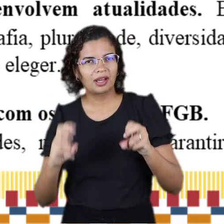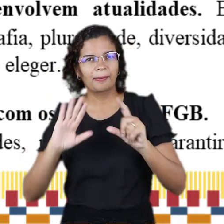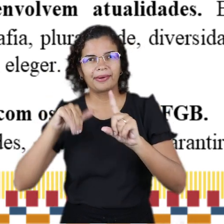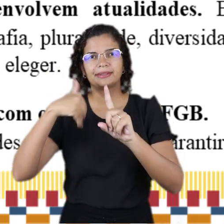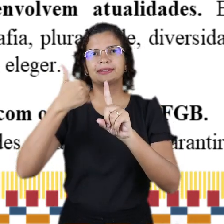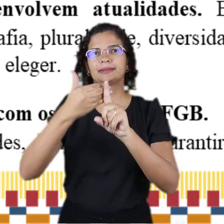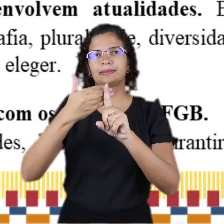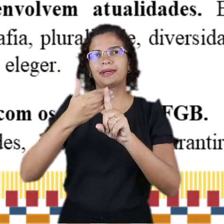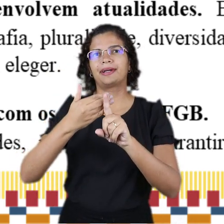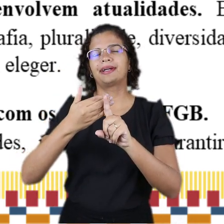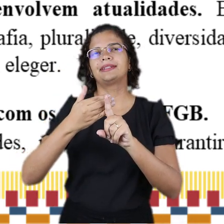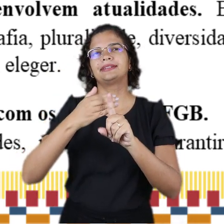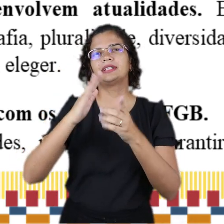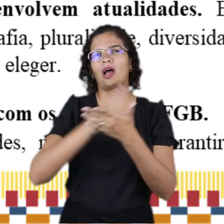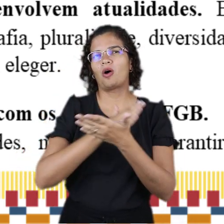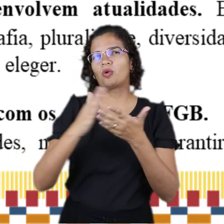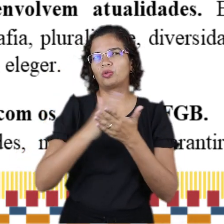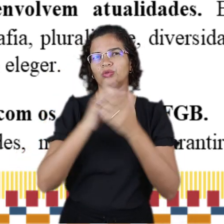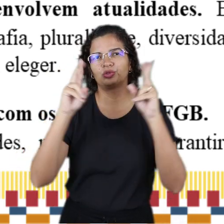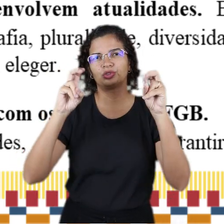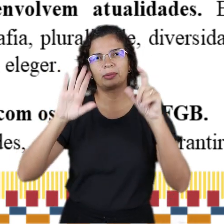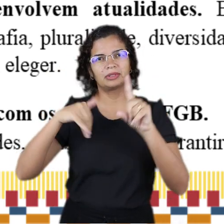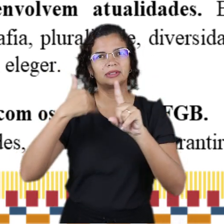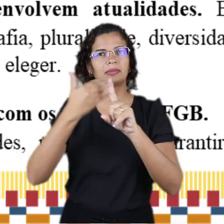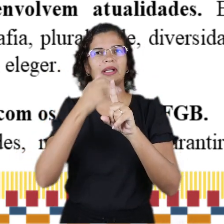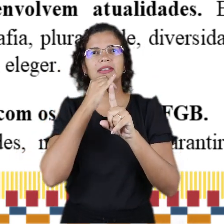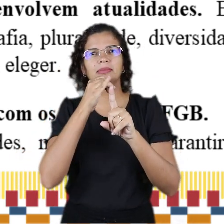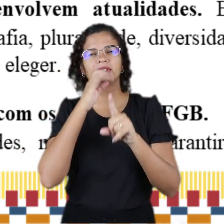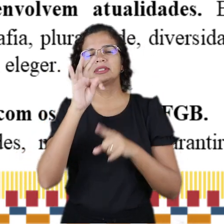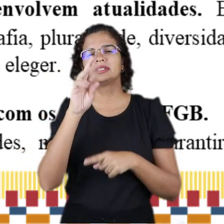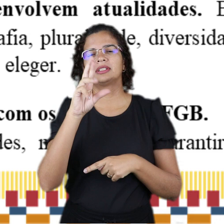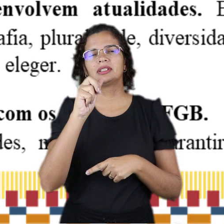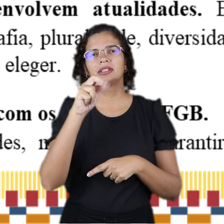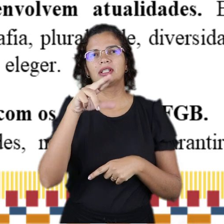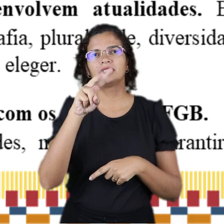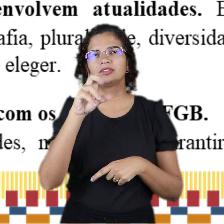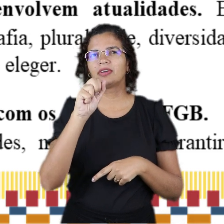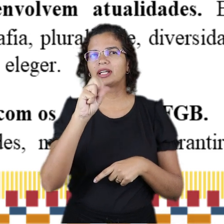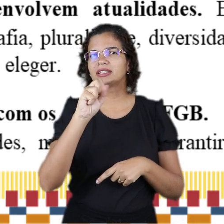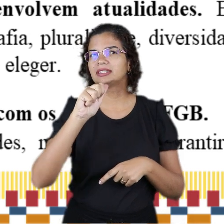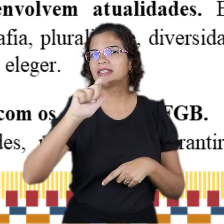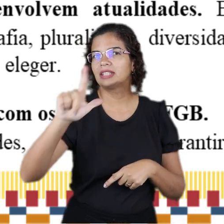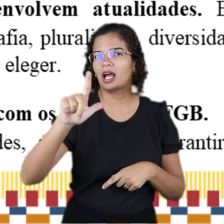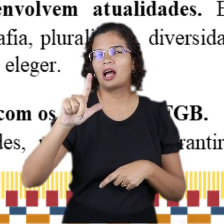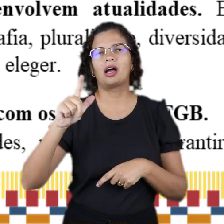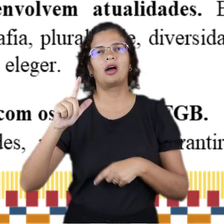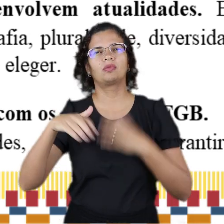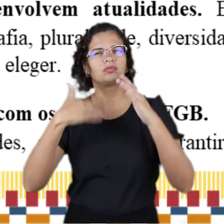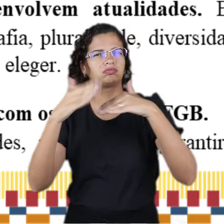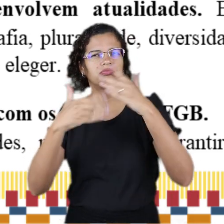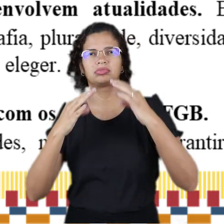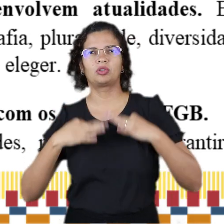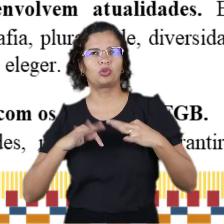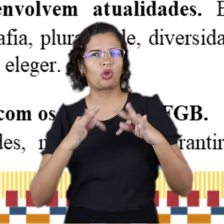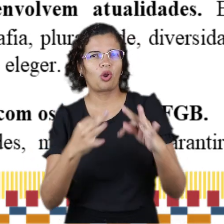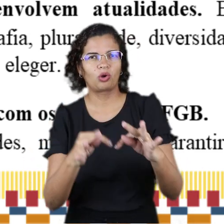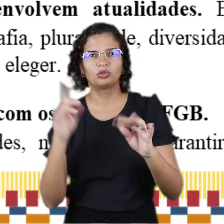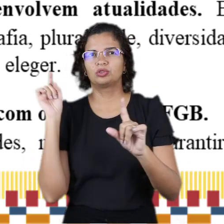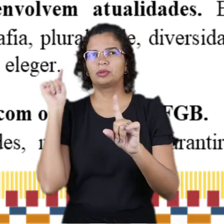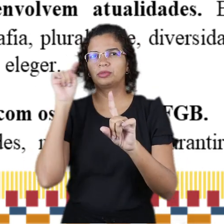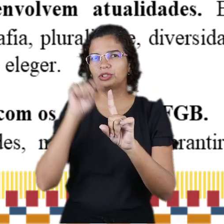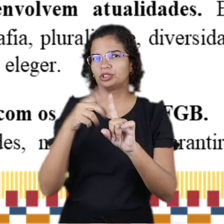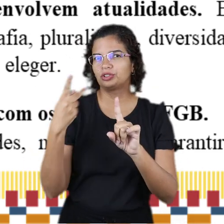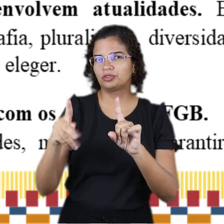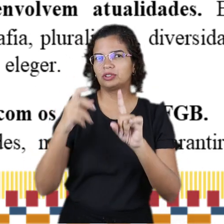portuguesa, inglês, a arte, a própria educação física, então um professor dessas áreas, ele será aquele que estará